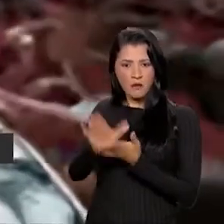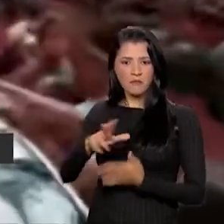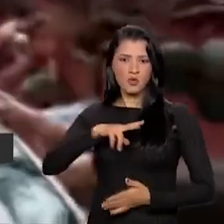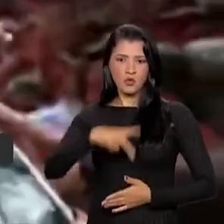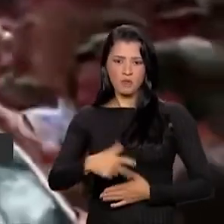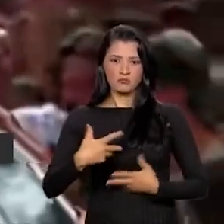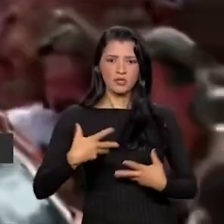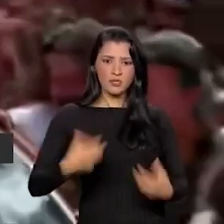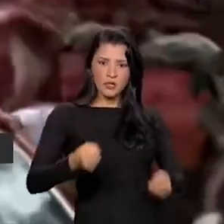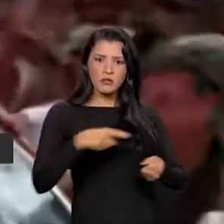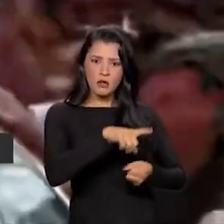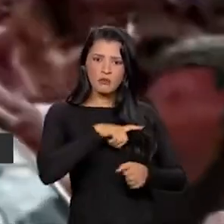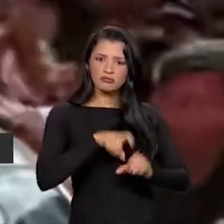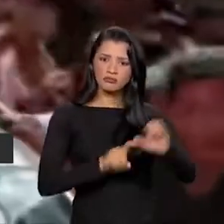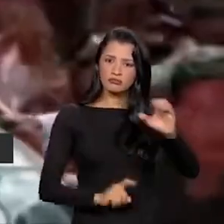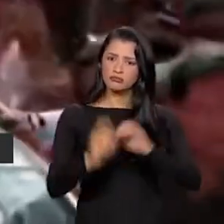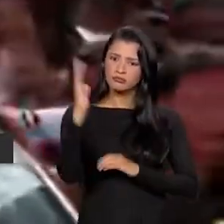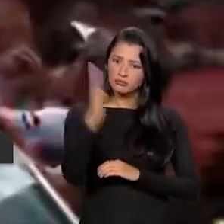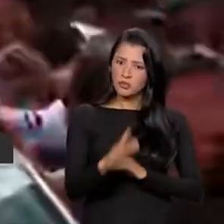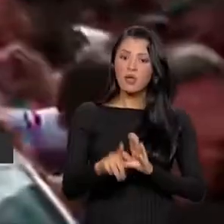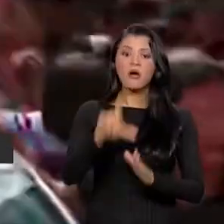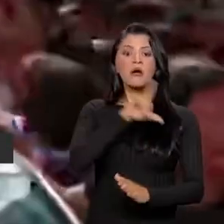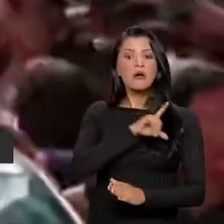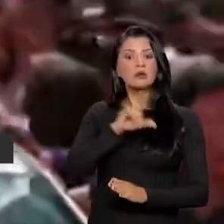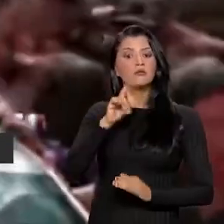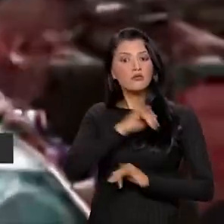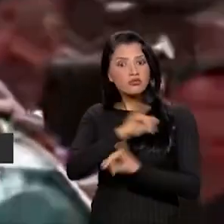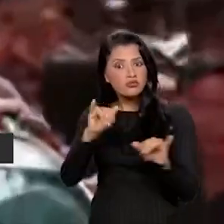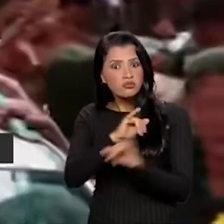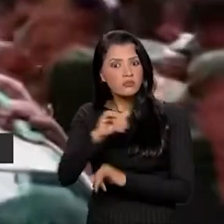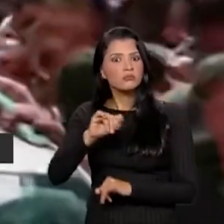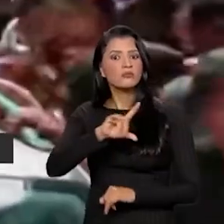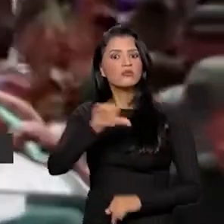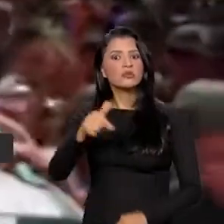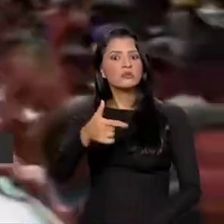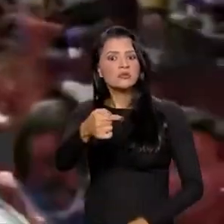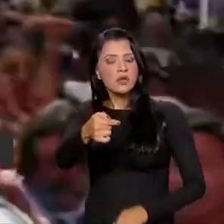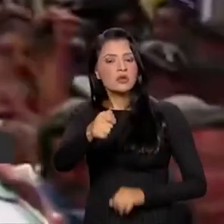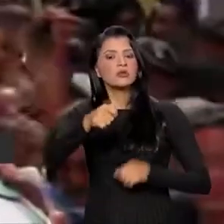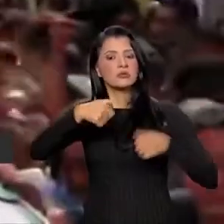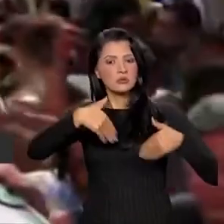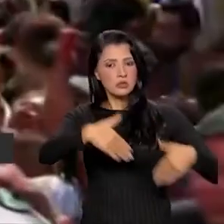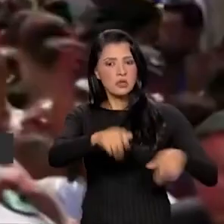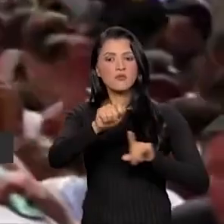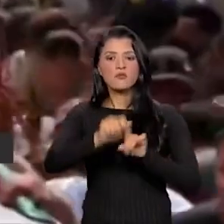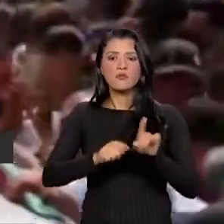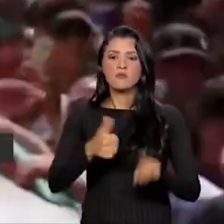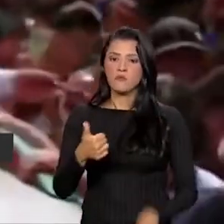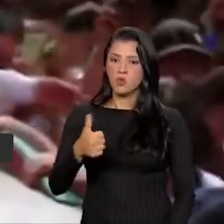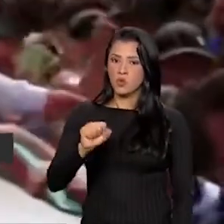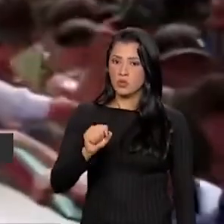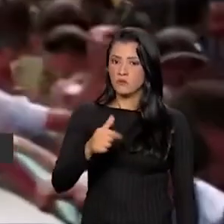à independência proclamada em 7 de setembro de 1822.